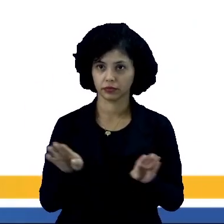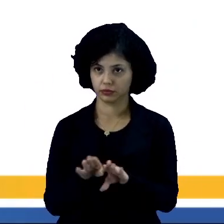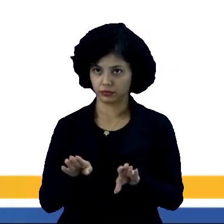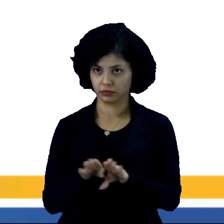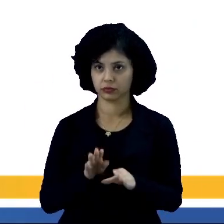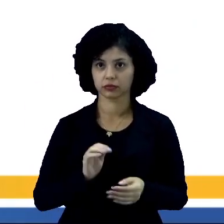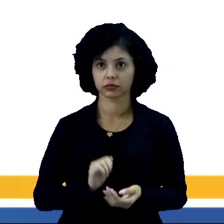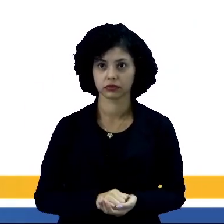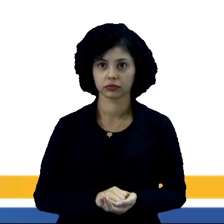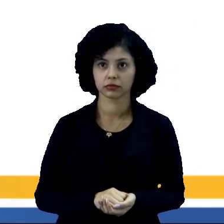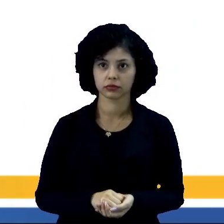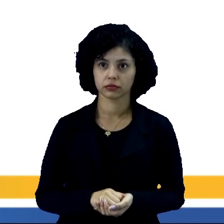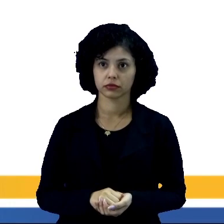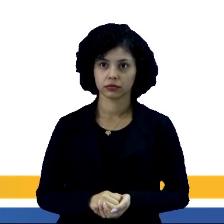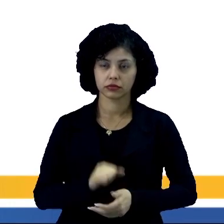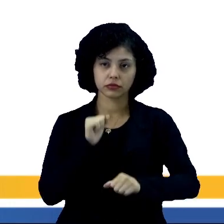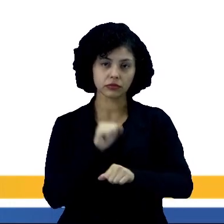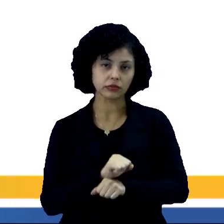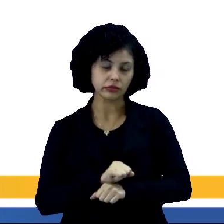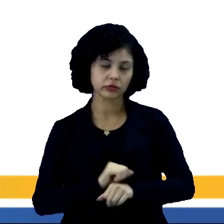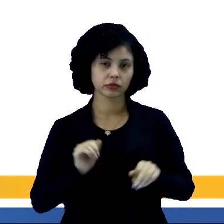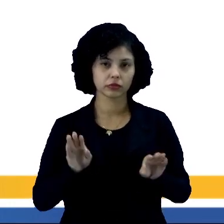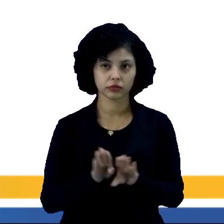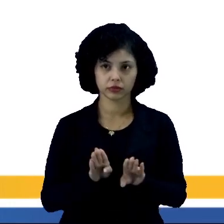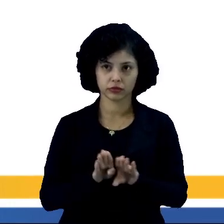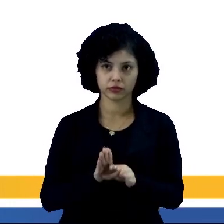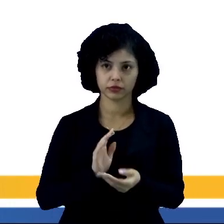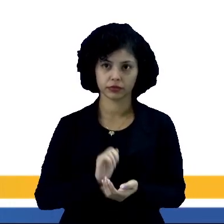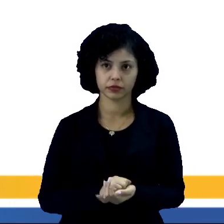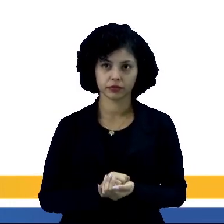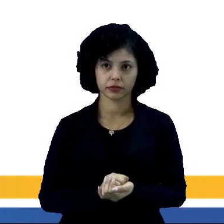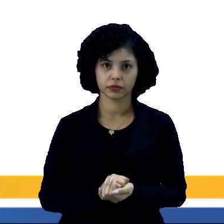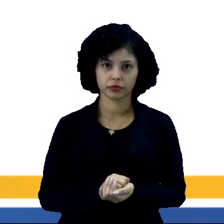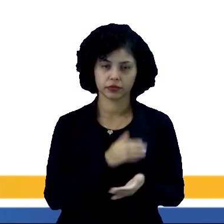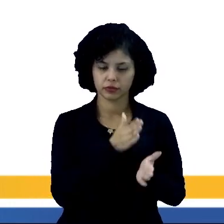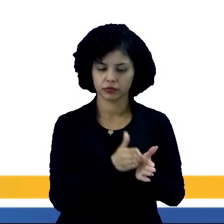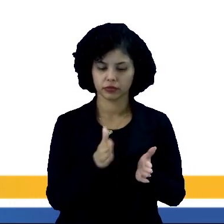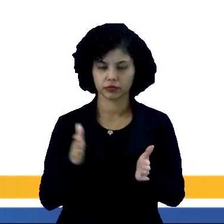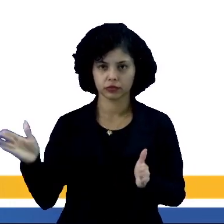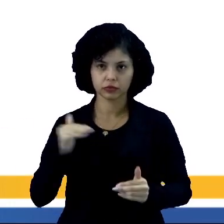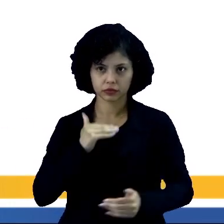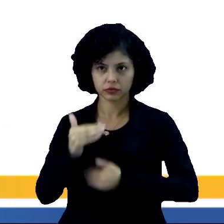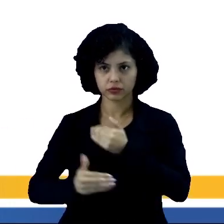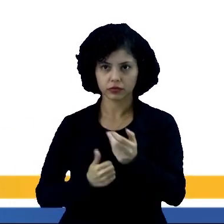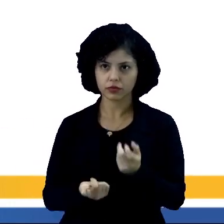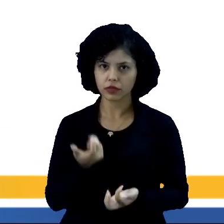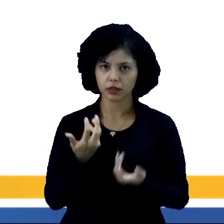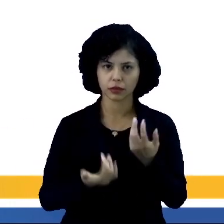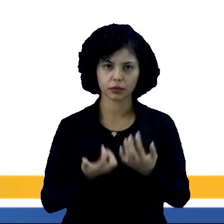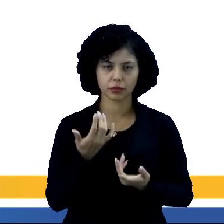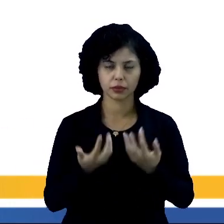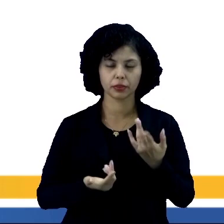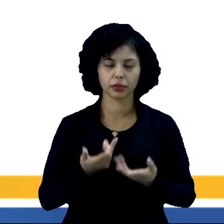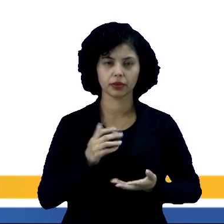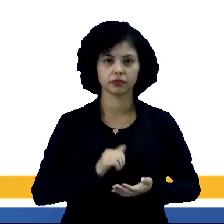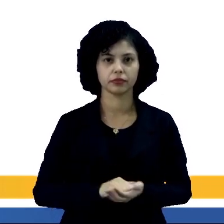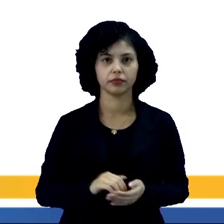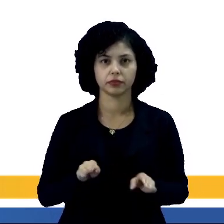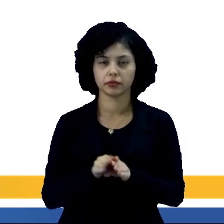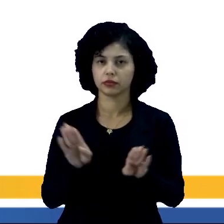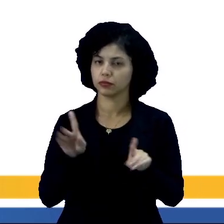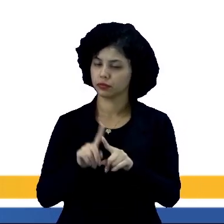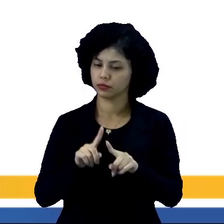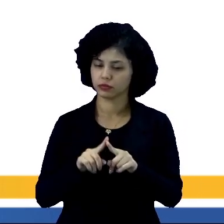não está parado. Ele também está passando aí por um certo processo de queima, por uma certa fissão, porque ele é